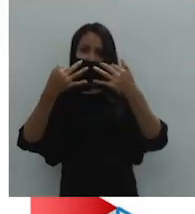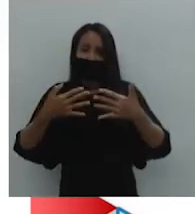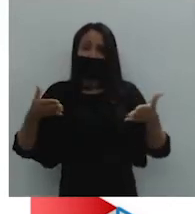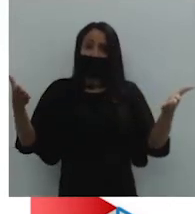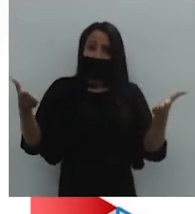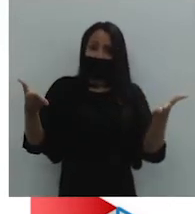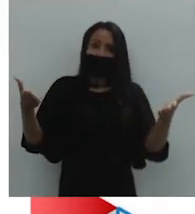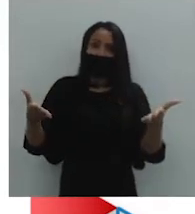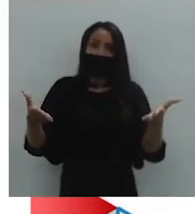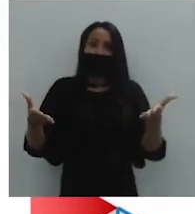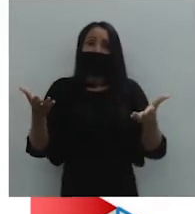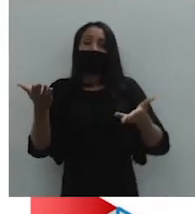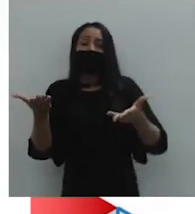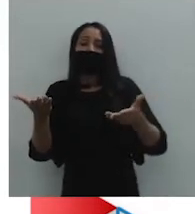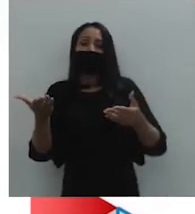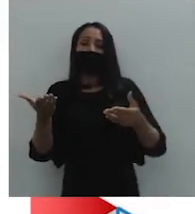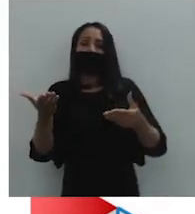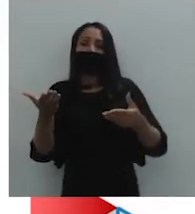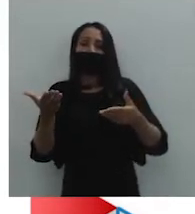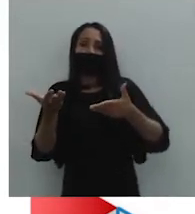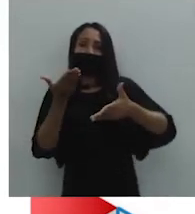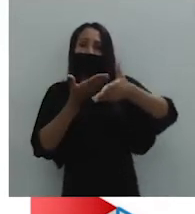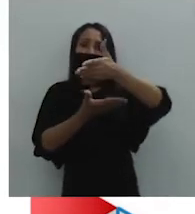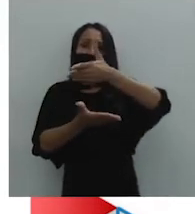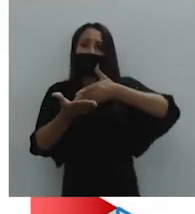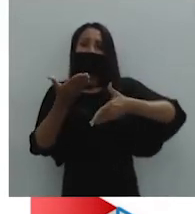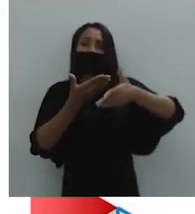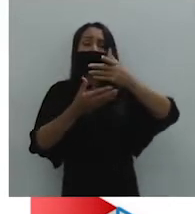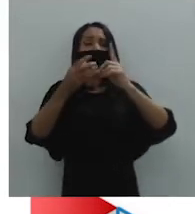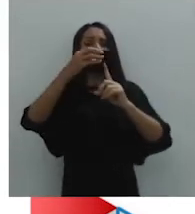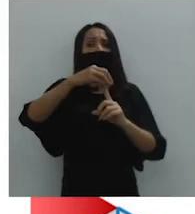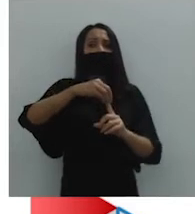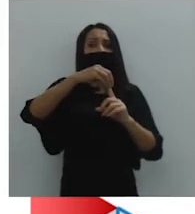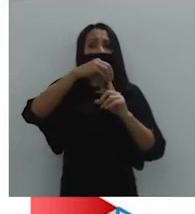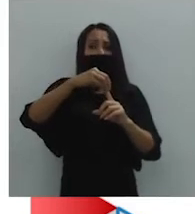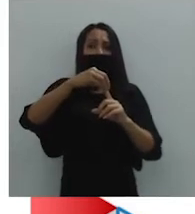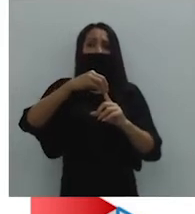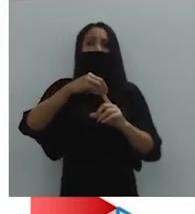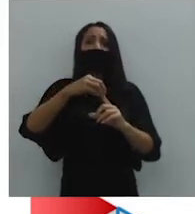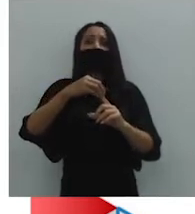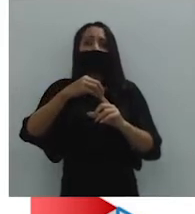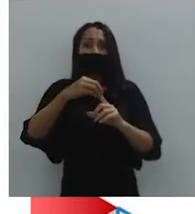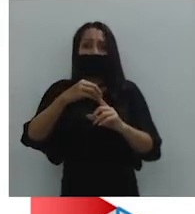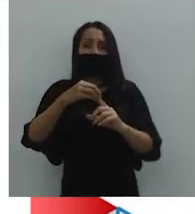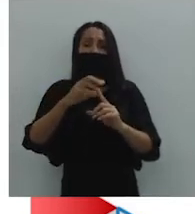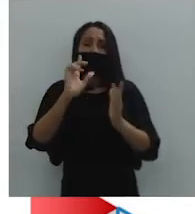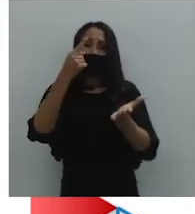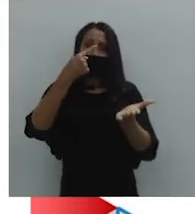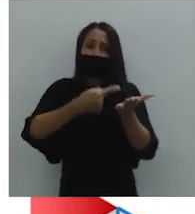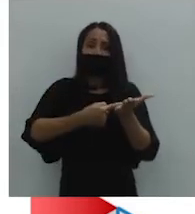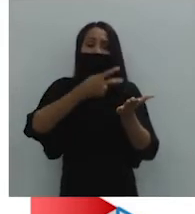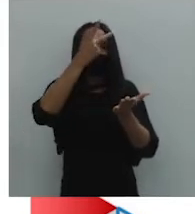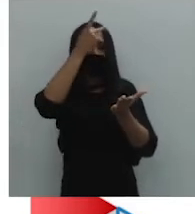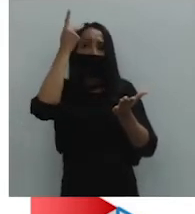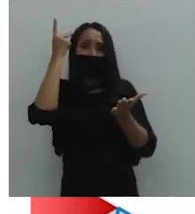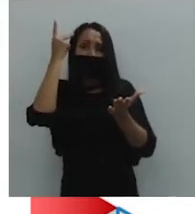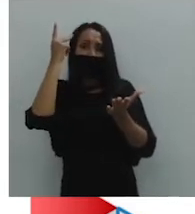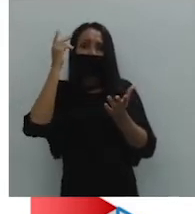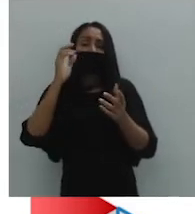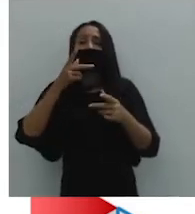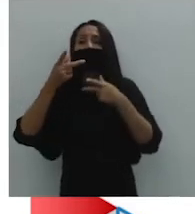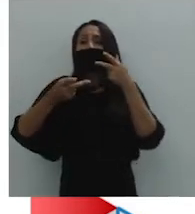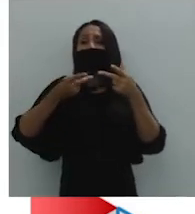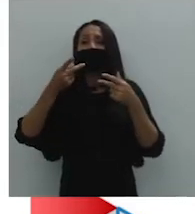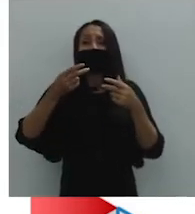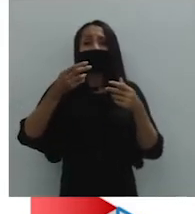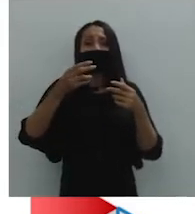certo? As relações que estabelecem principalmente em concordância com as pessoas. E quando se fala em pessoas,